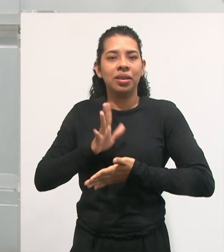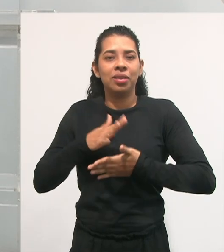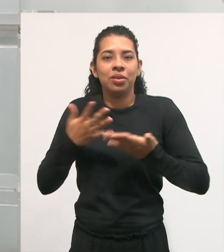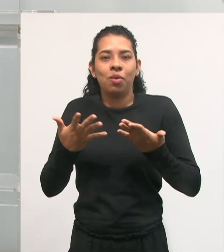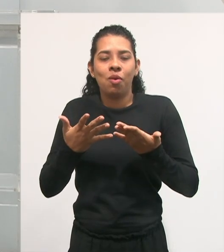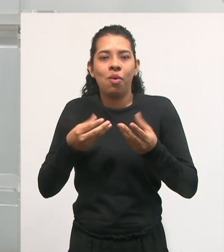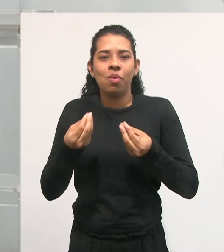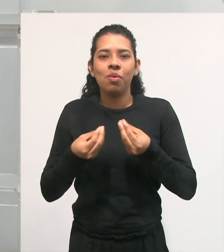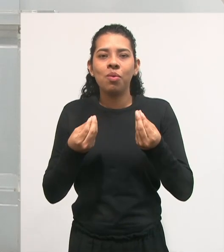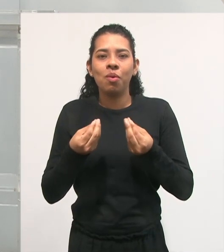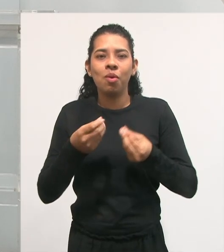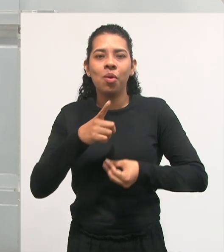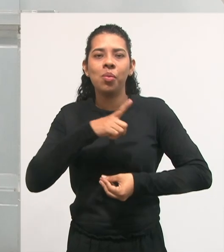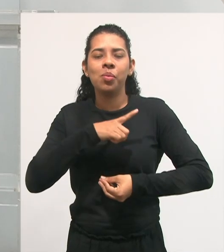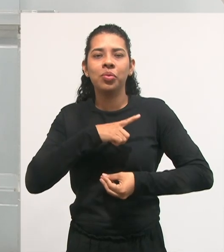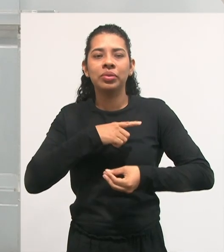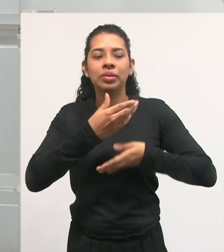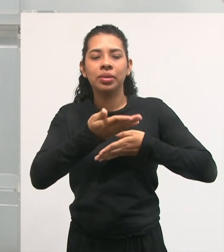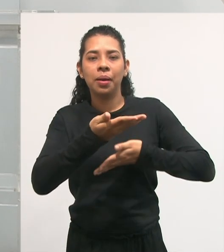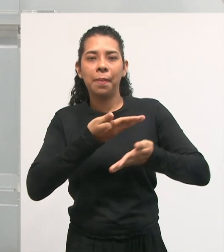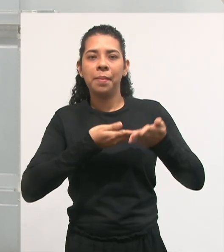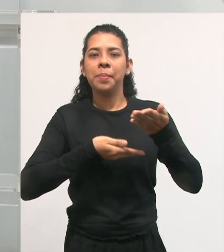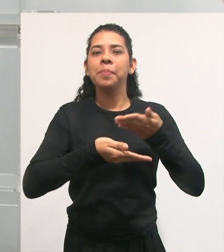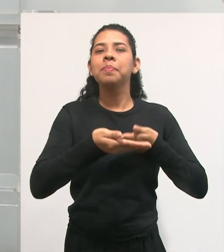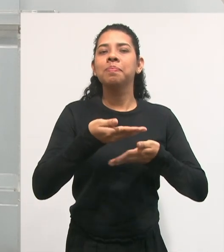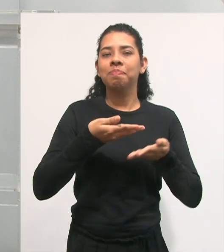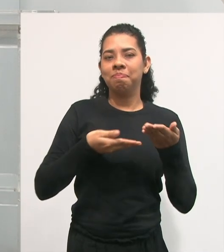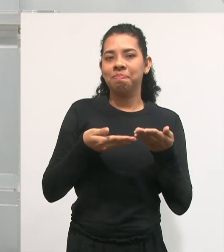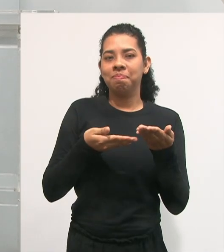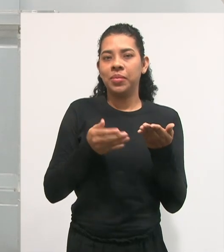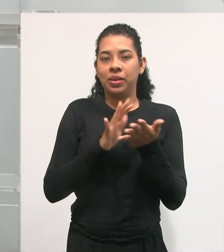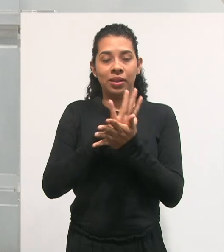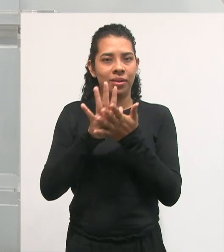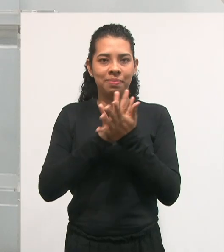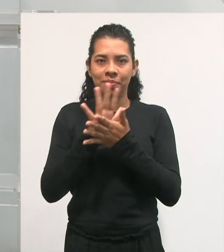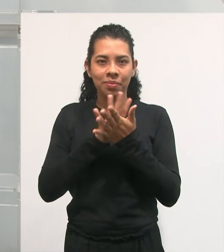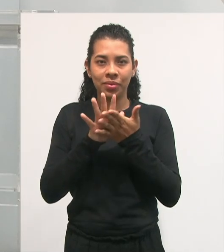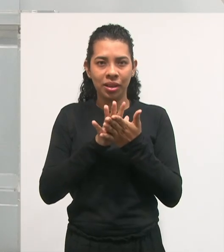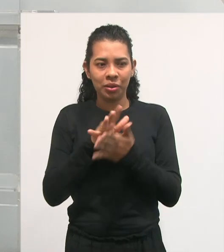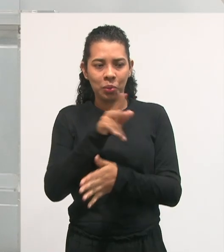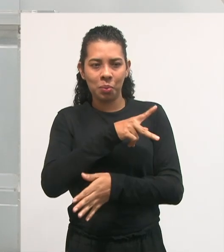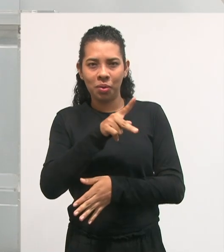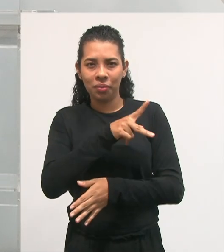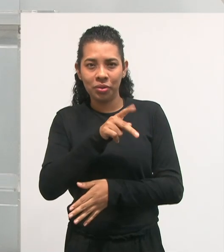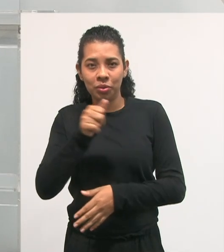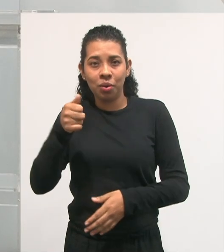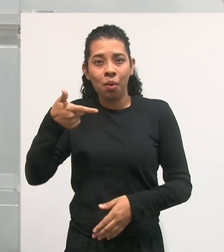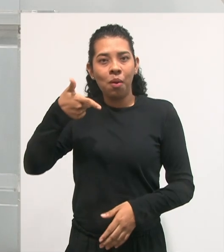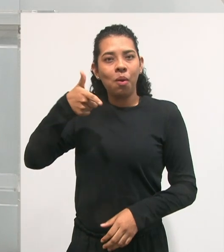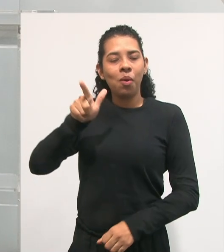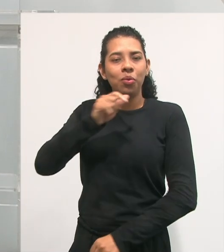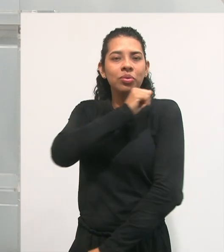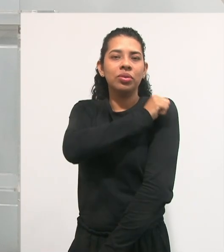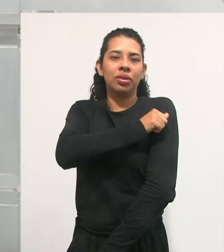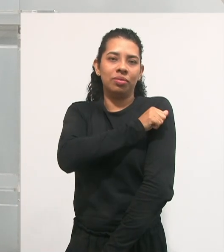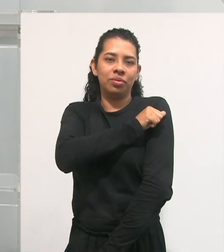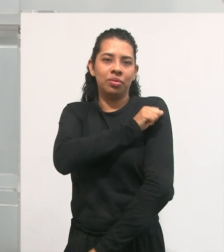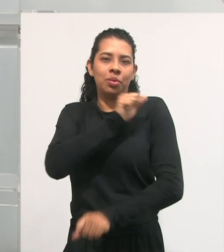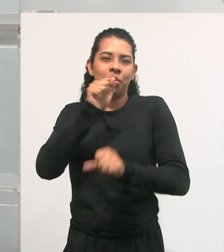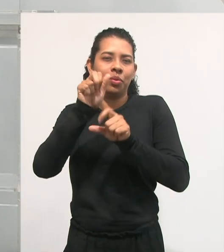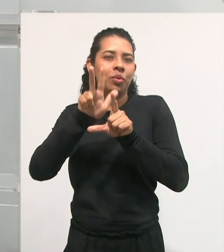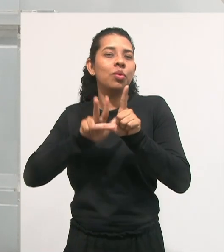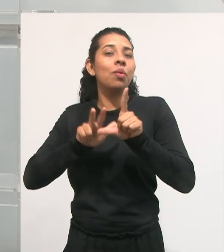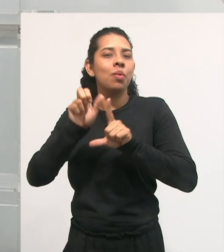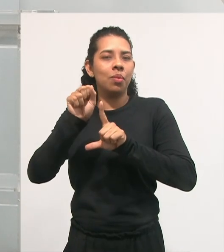tinha possibilidade de interagir, nem com o professor, nem com outros alunos. No AVA, ela faz